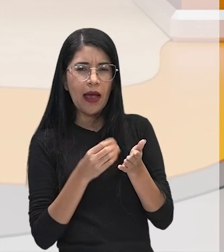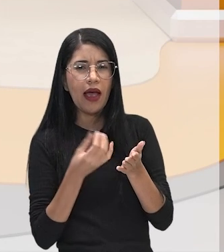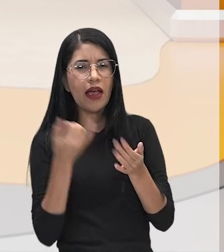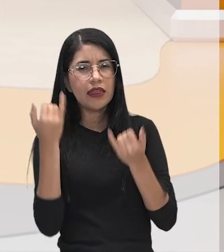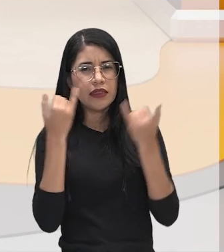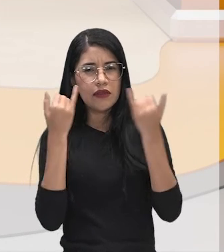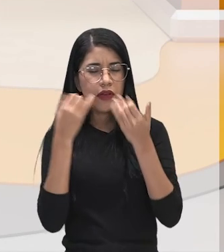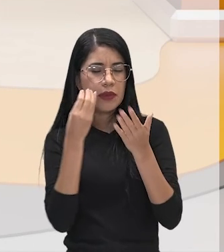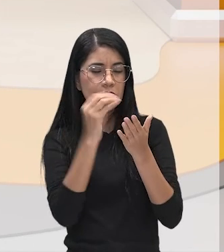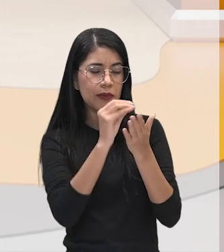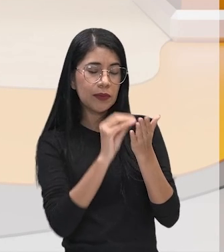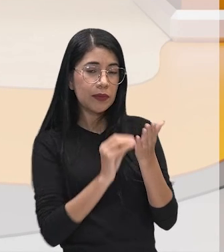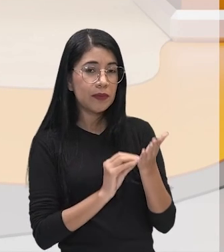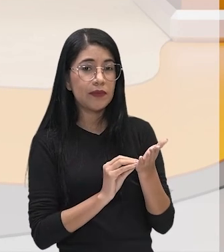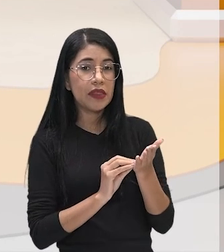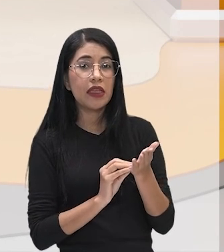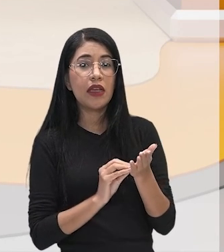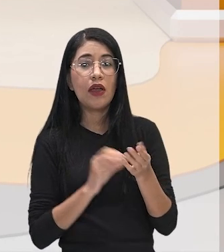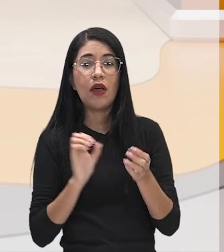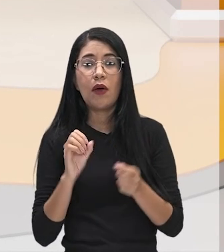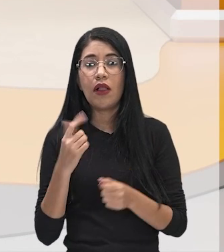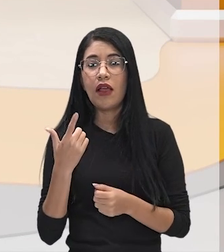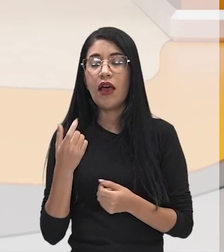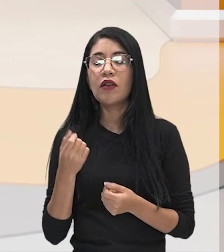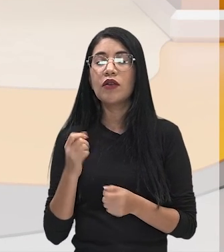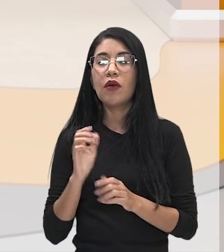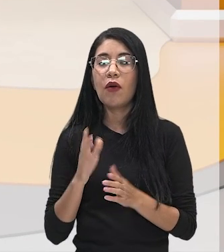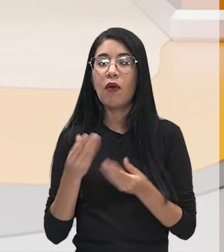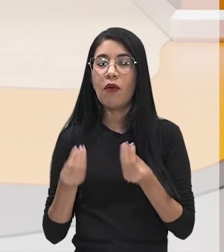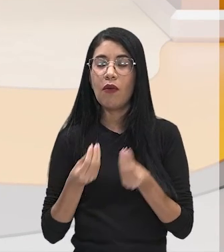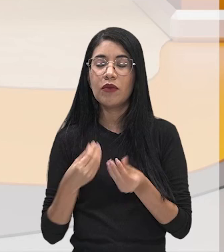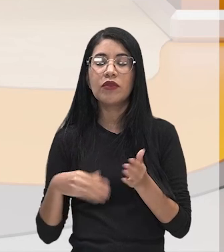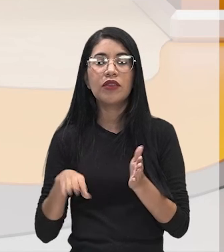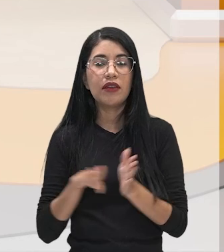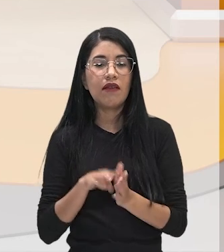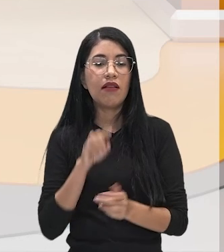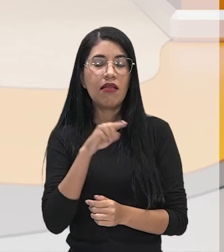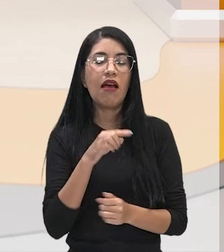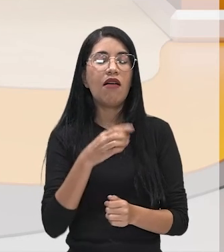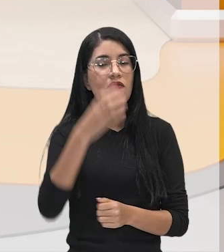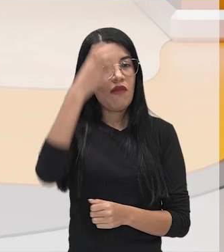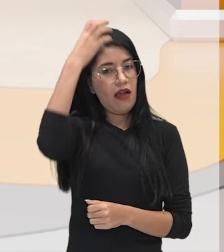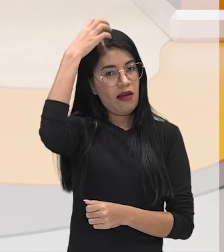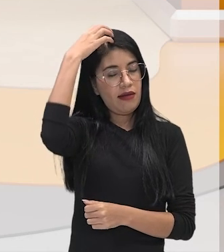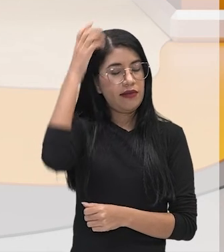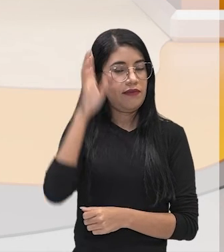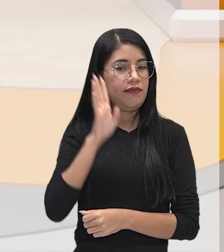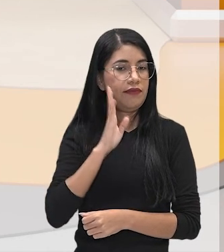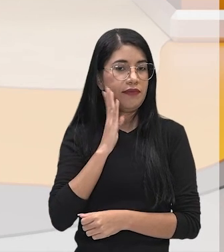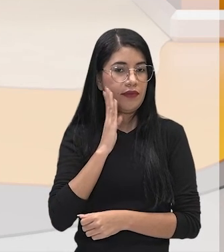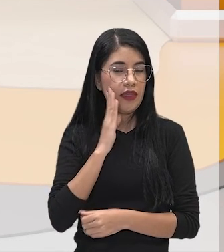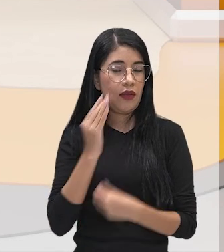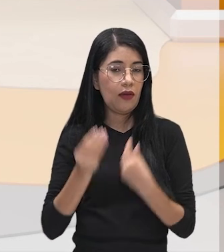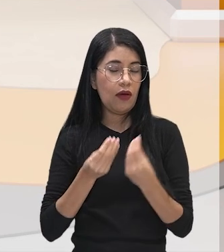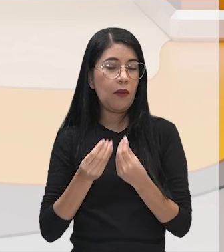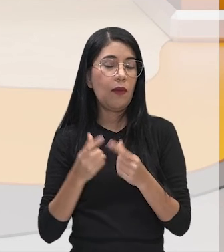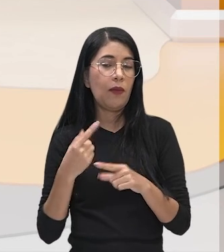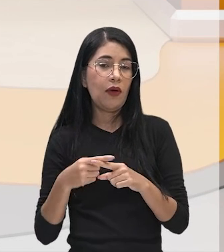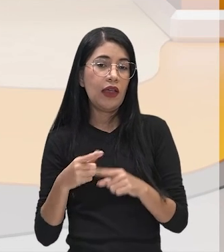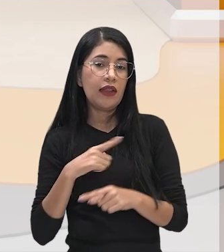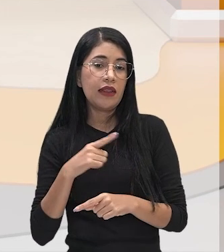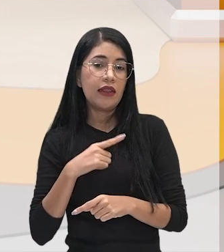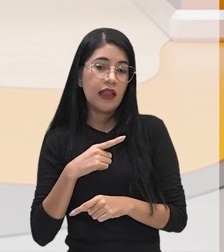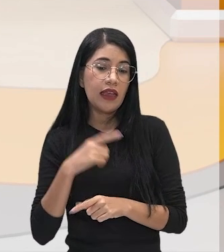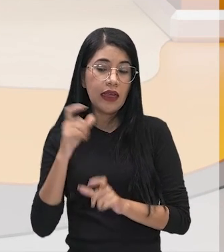naquela satrapia, óbvio que isso chegaria aos ouvidos do próprio rei. Por quê? Porque ele tem aí os olhos, os ouvidos